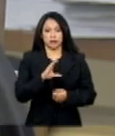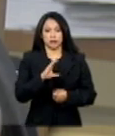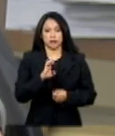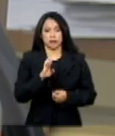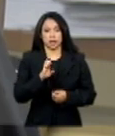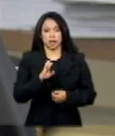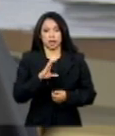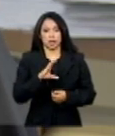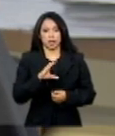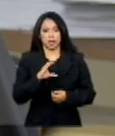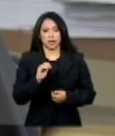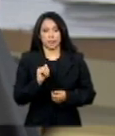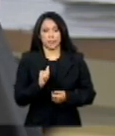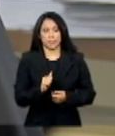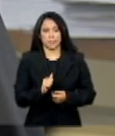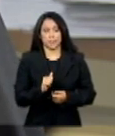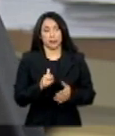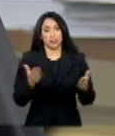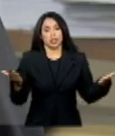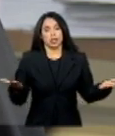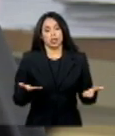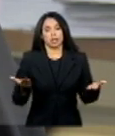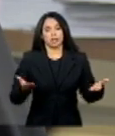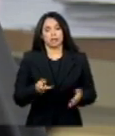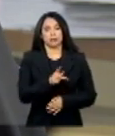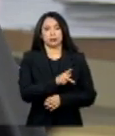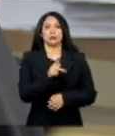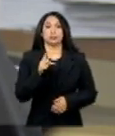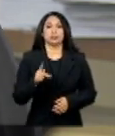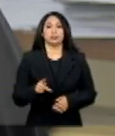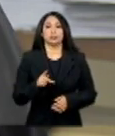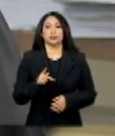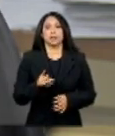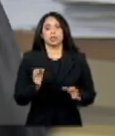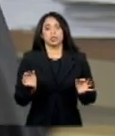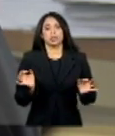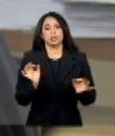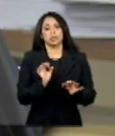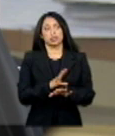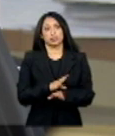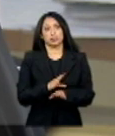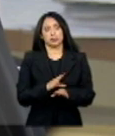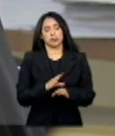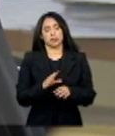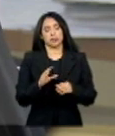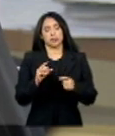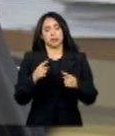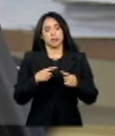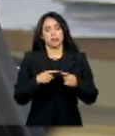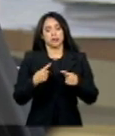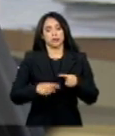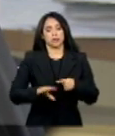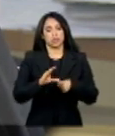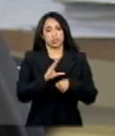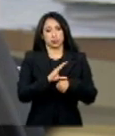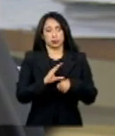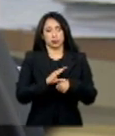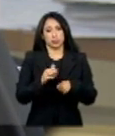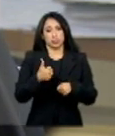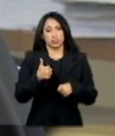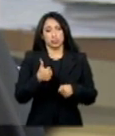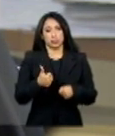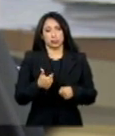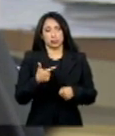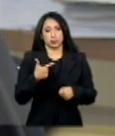agora para finalizar a tratar da construção dos artigos 101 105 122